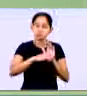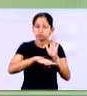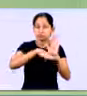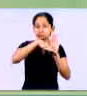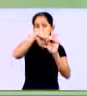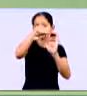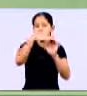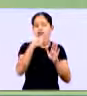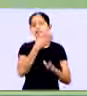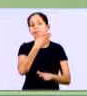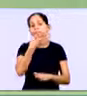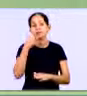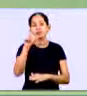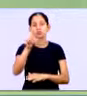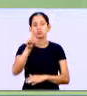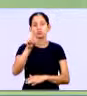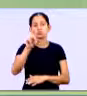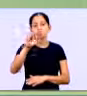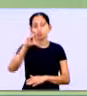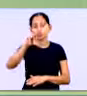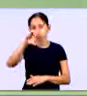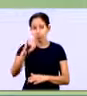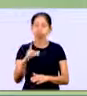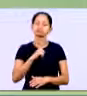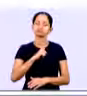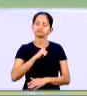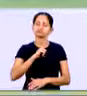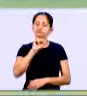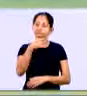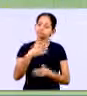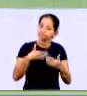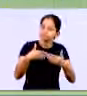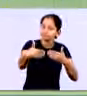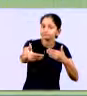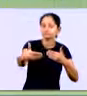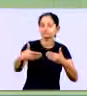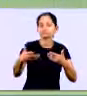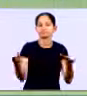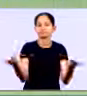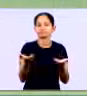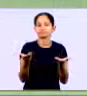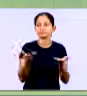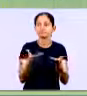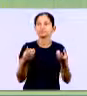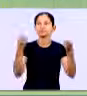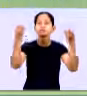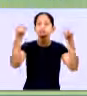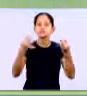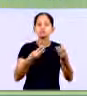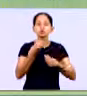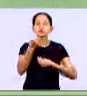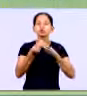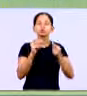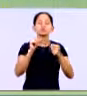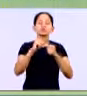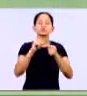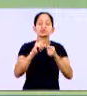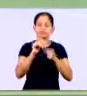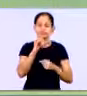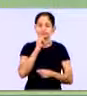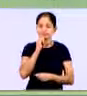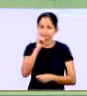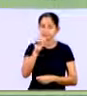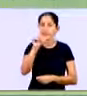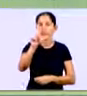operacionais superaram os custos da empresa, gerando lucro, tá? E aqui está a especificação de como você pode aplicar. Você pode aplicar